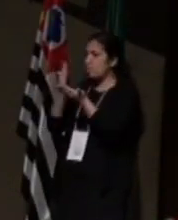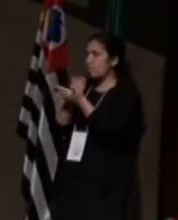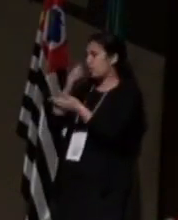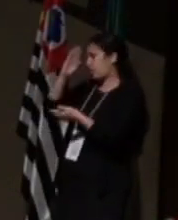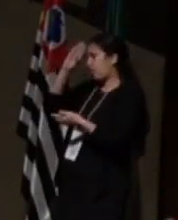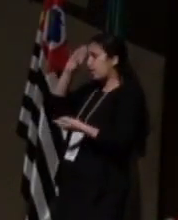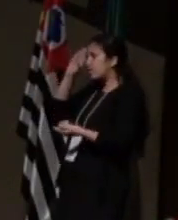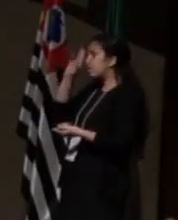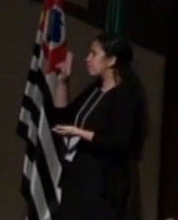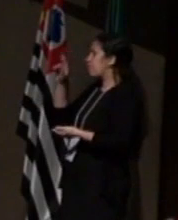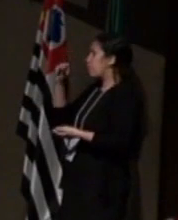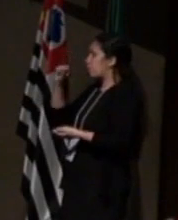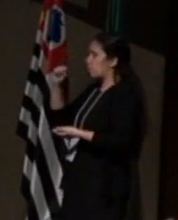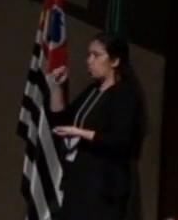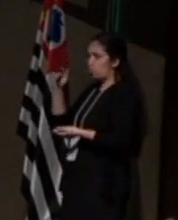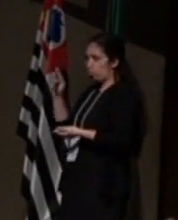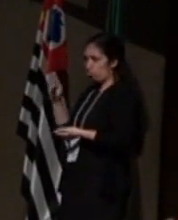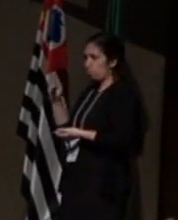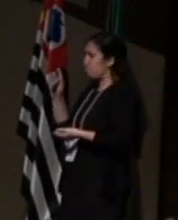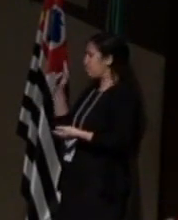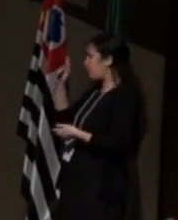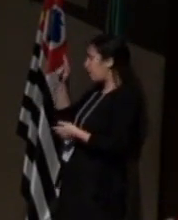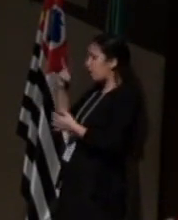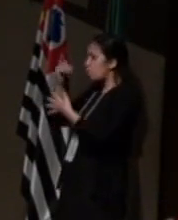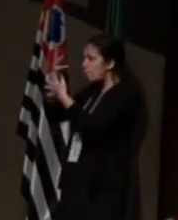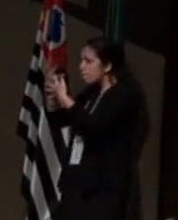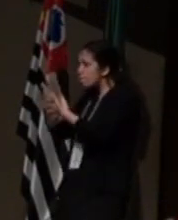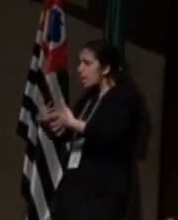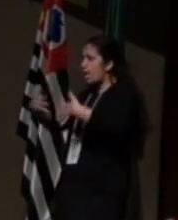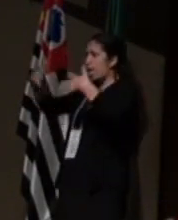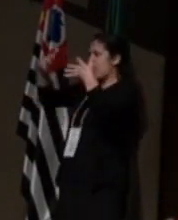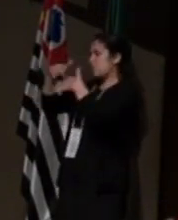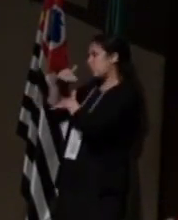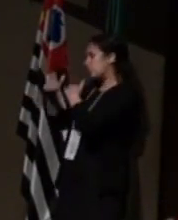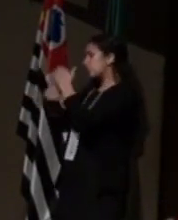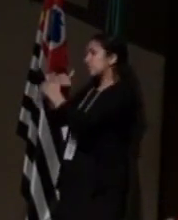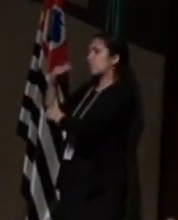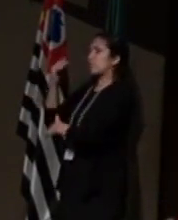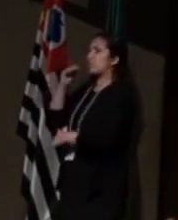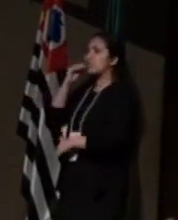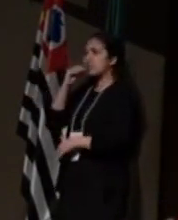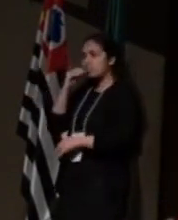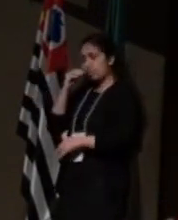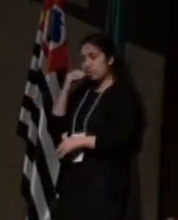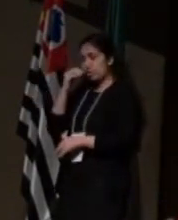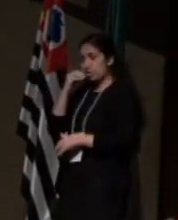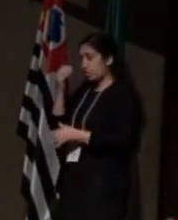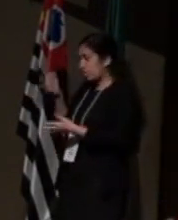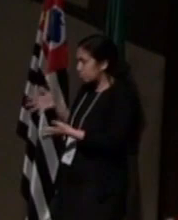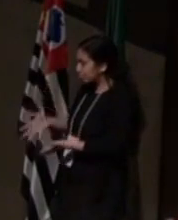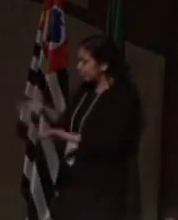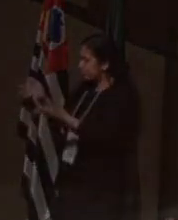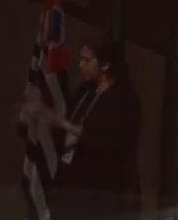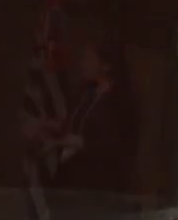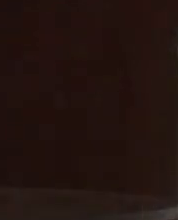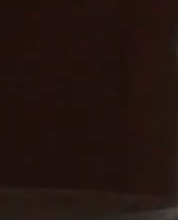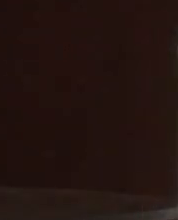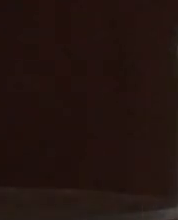USP, que desenvolvem toda uma rede de desenvolvimento de experiências em prol de novos